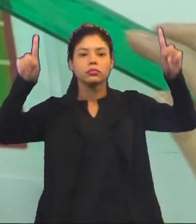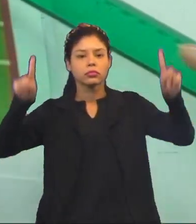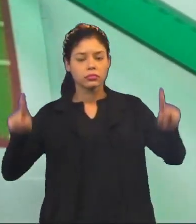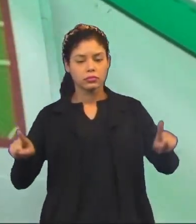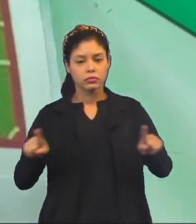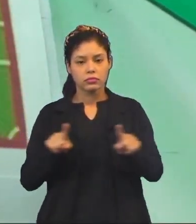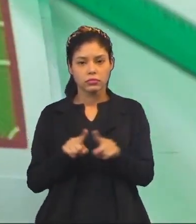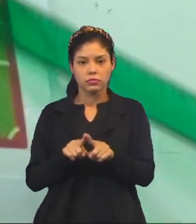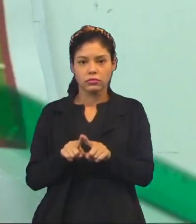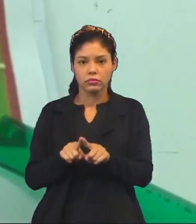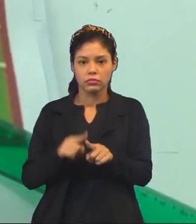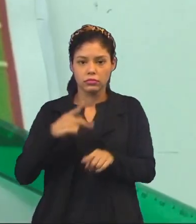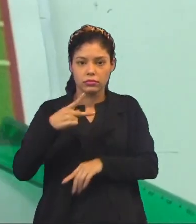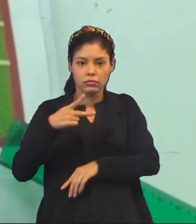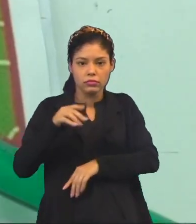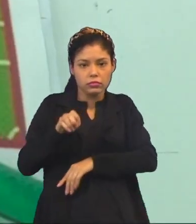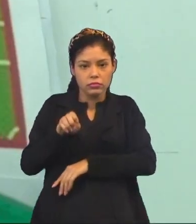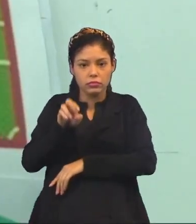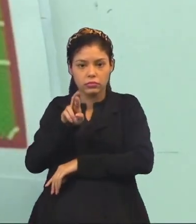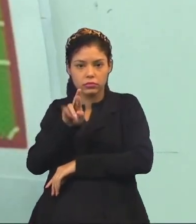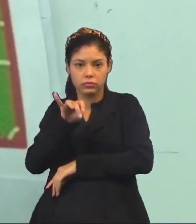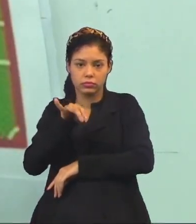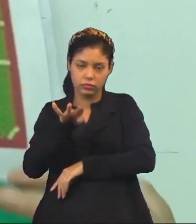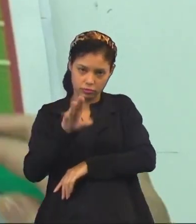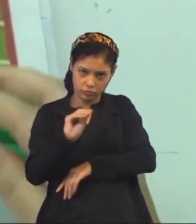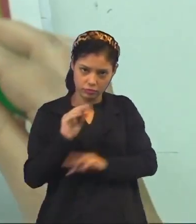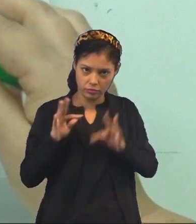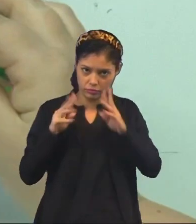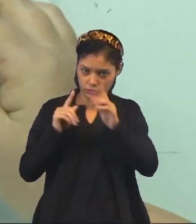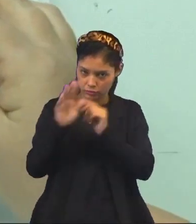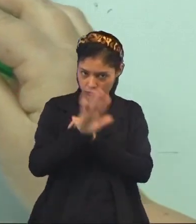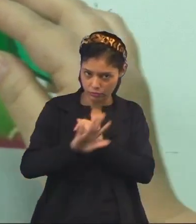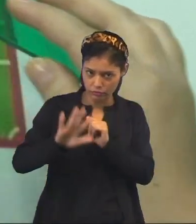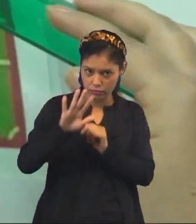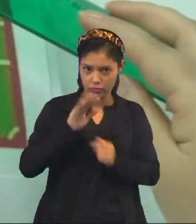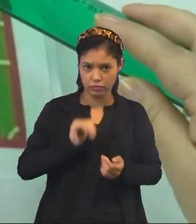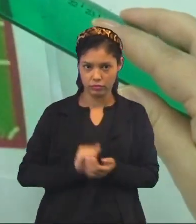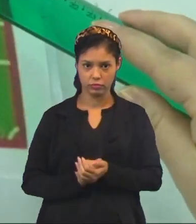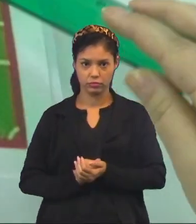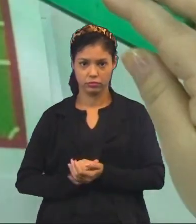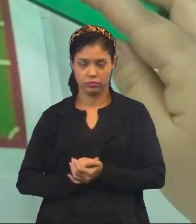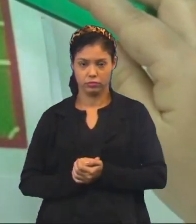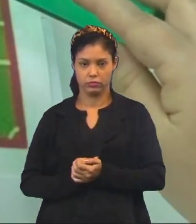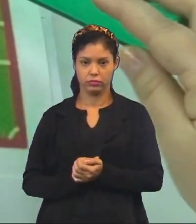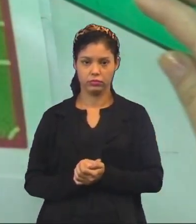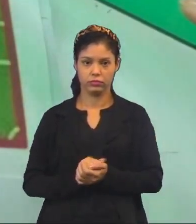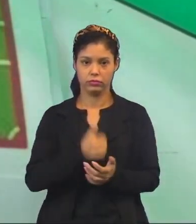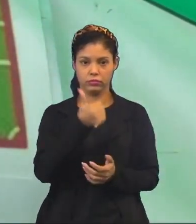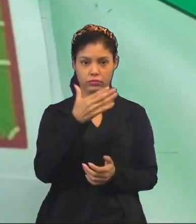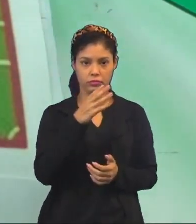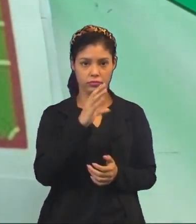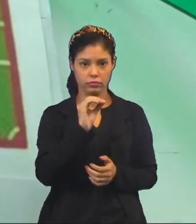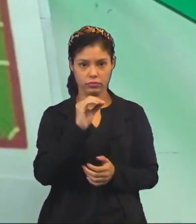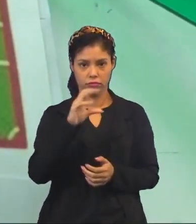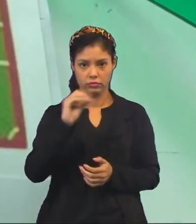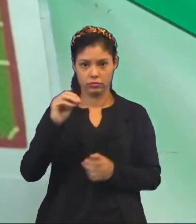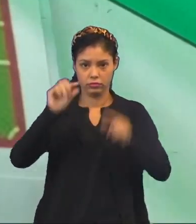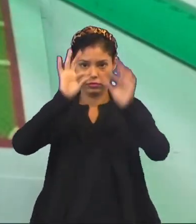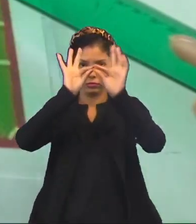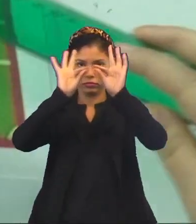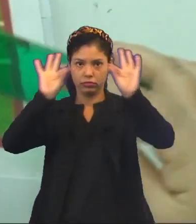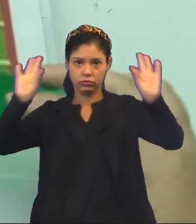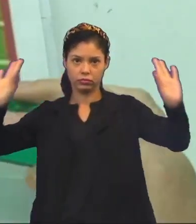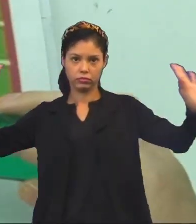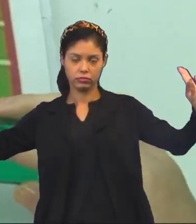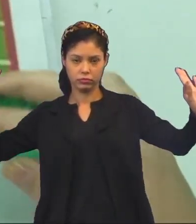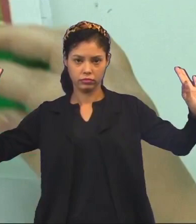contorno nós chamamos de perímetro, toda essa região. Por exemplo, nós temos aqui, 100 metros,